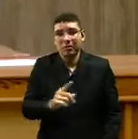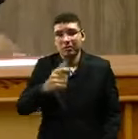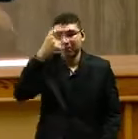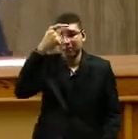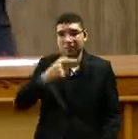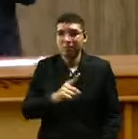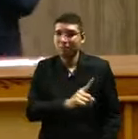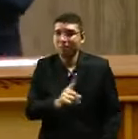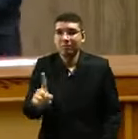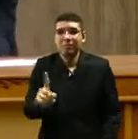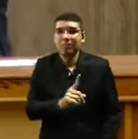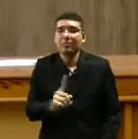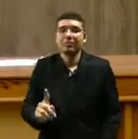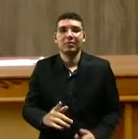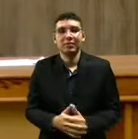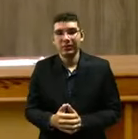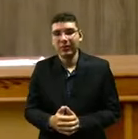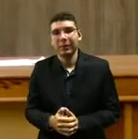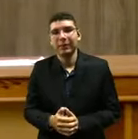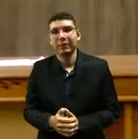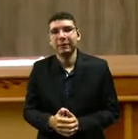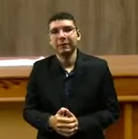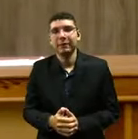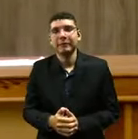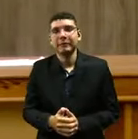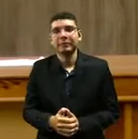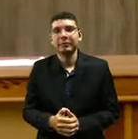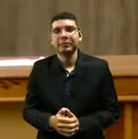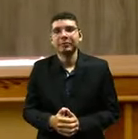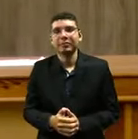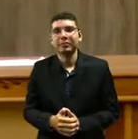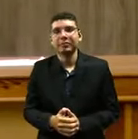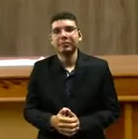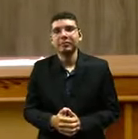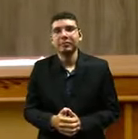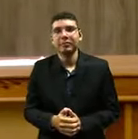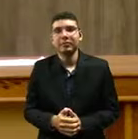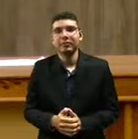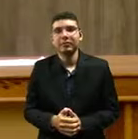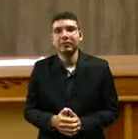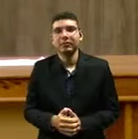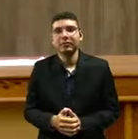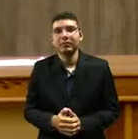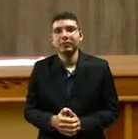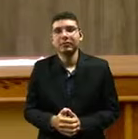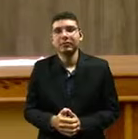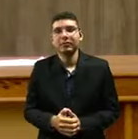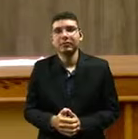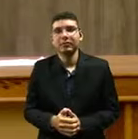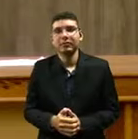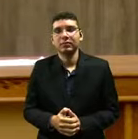é eu não sou glória a de